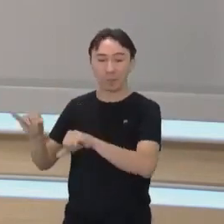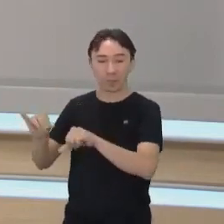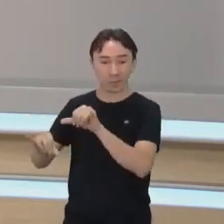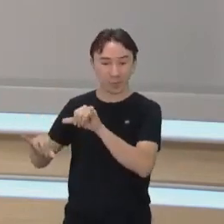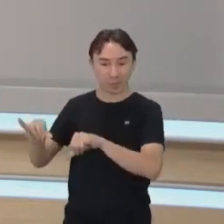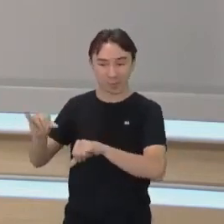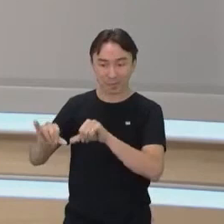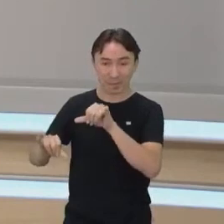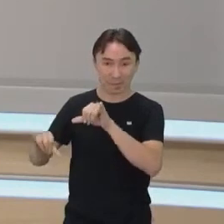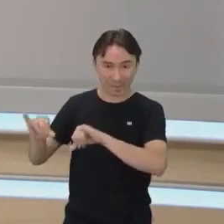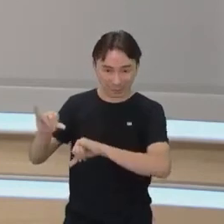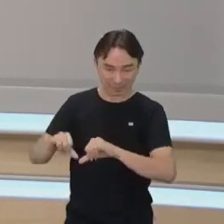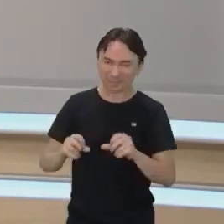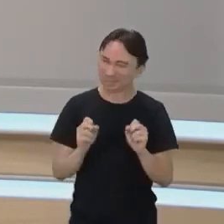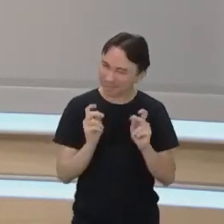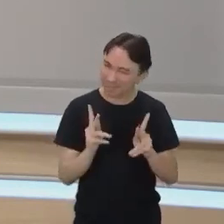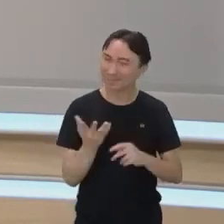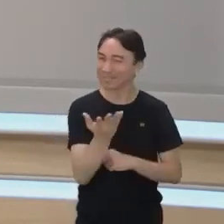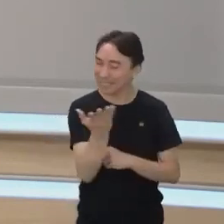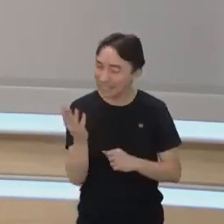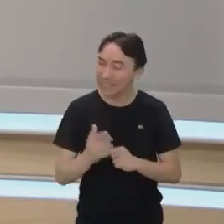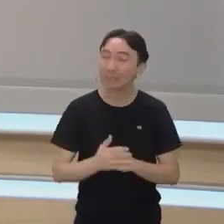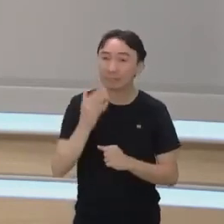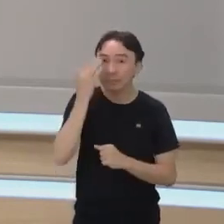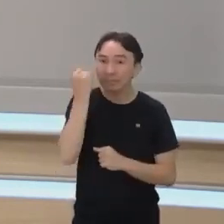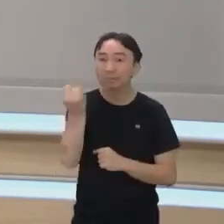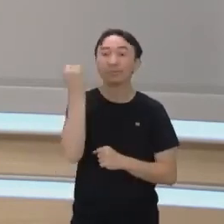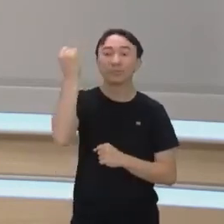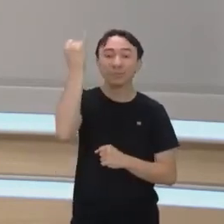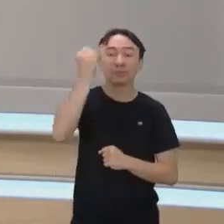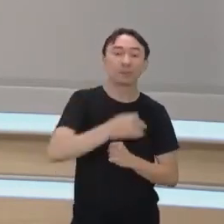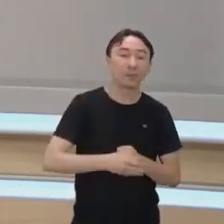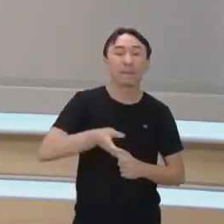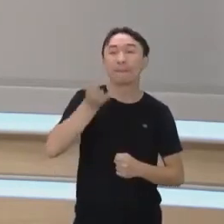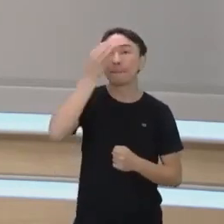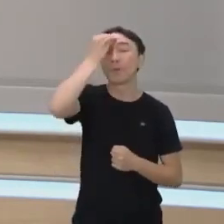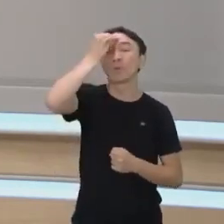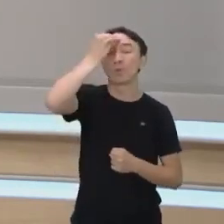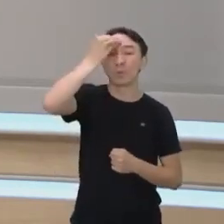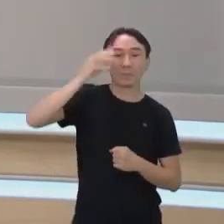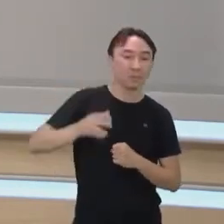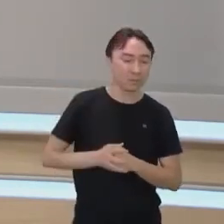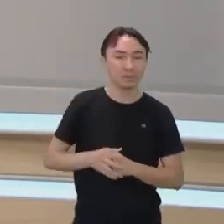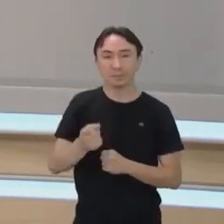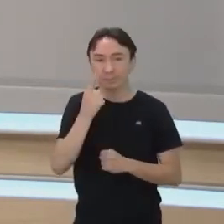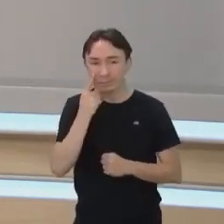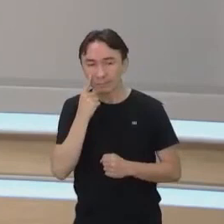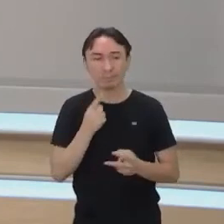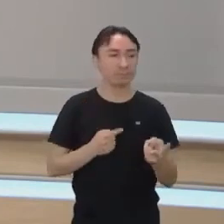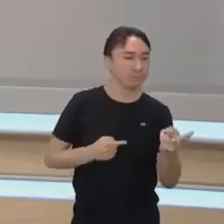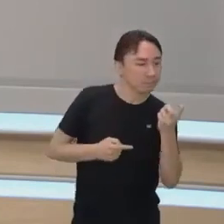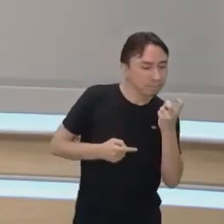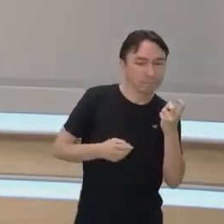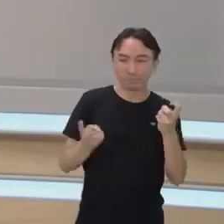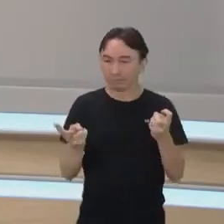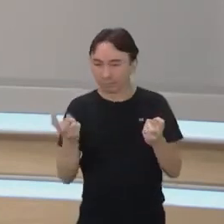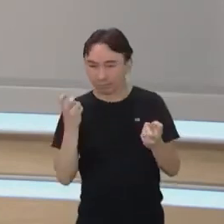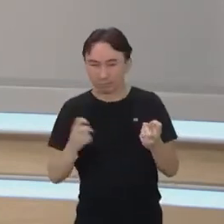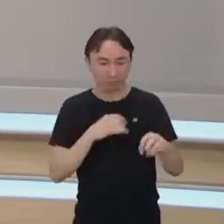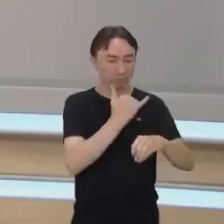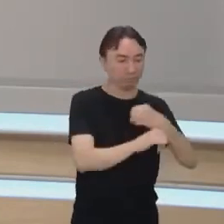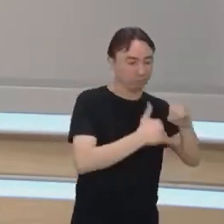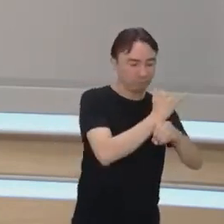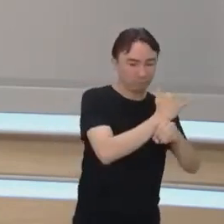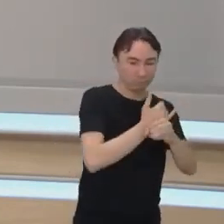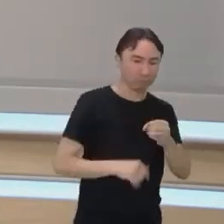você, estudante, sempre registrar essa ideia. Aí você vai procurar identificar o que vem a ser um átomo, o que vem a ser um elemento